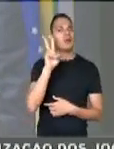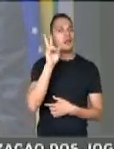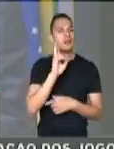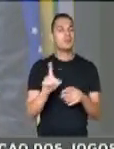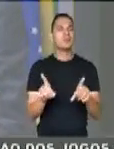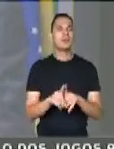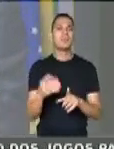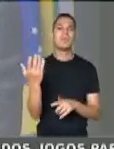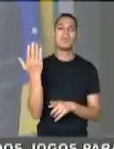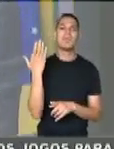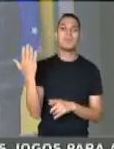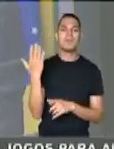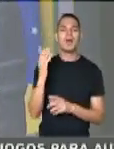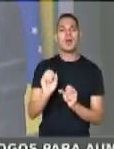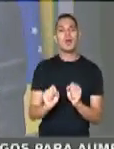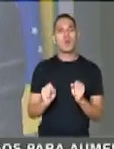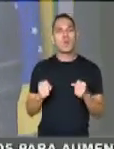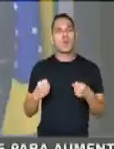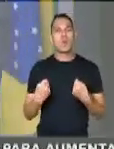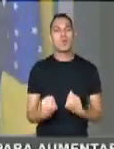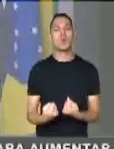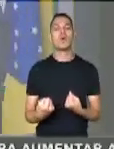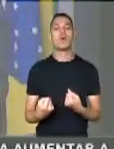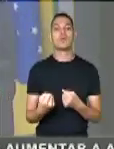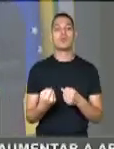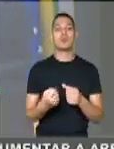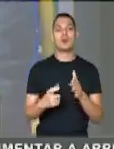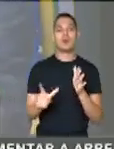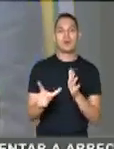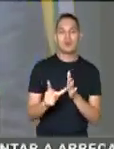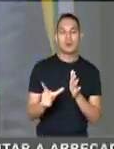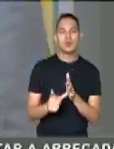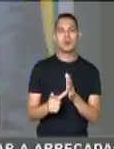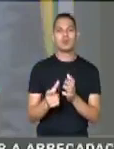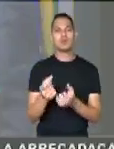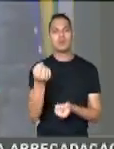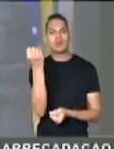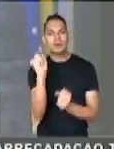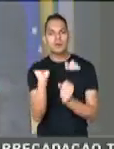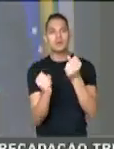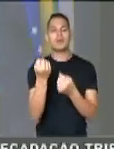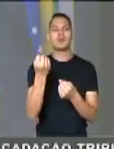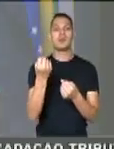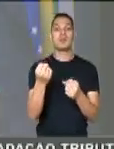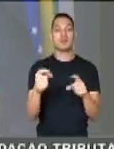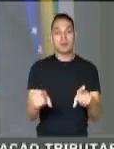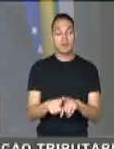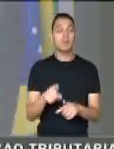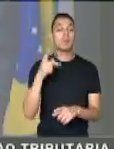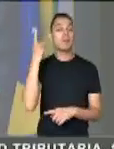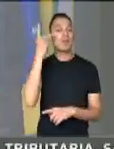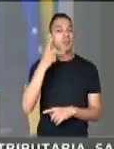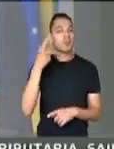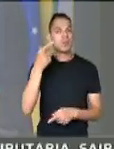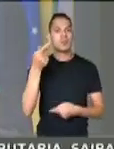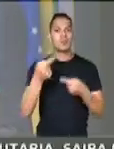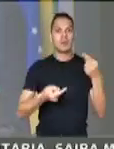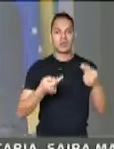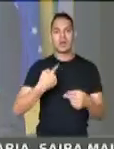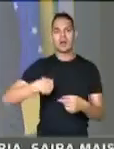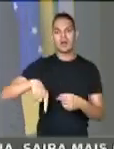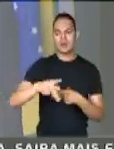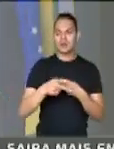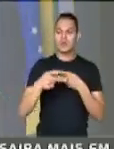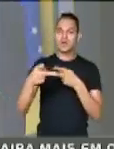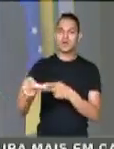inclusive, na época, que foi um esforço feito pelo comércio, pela indústria e pela política, que nós fomos à Caixa